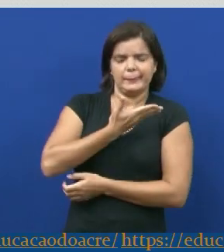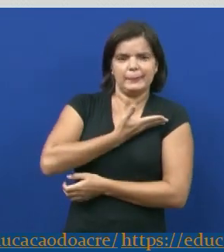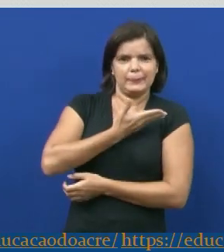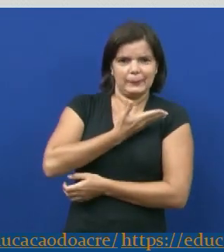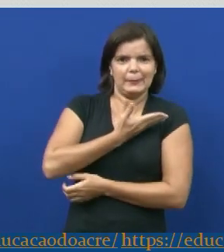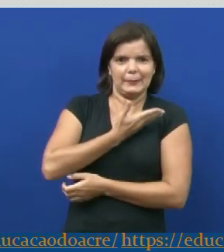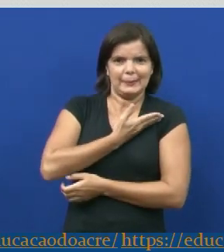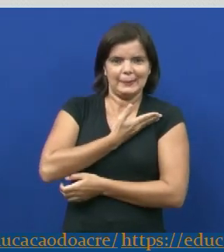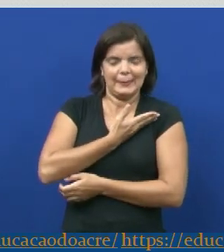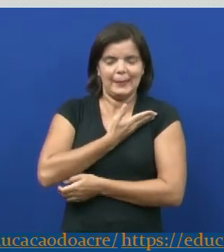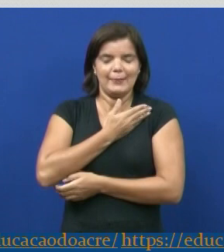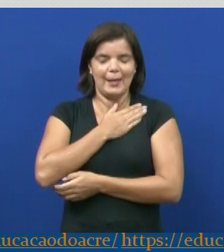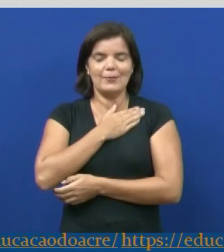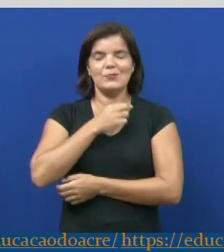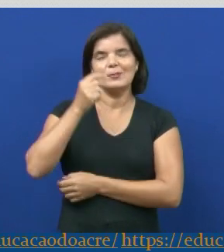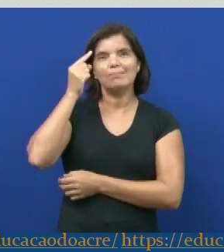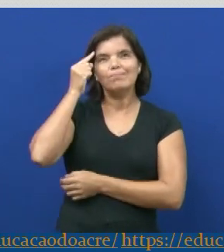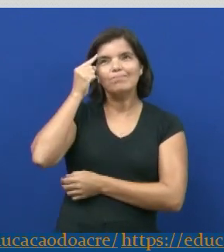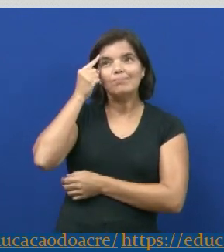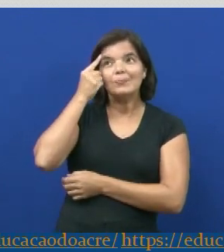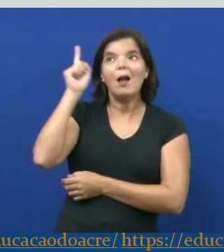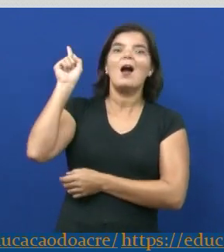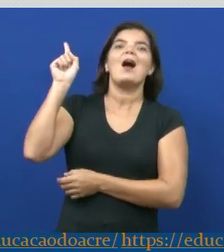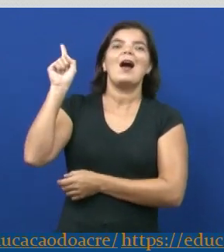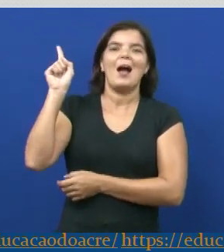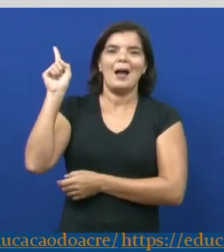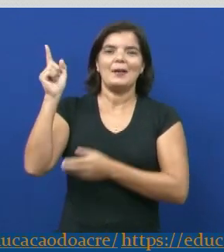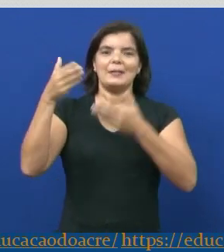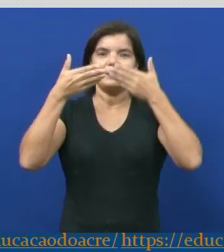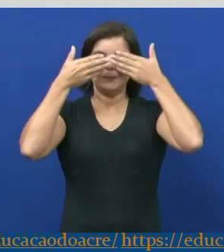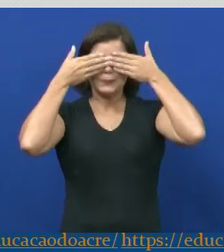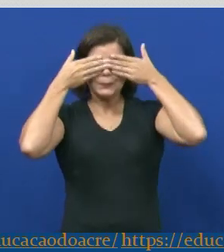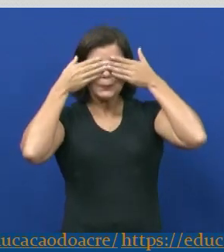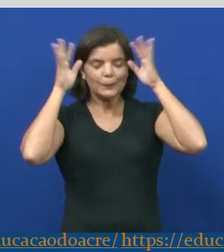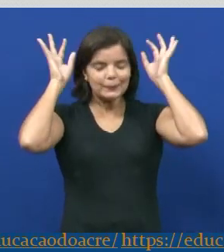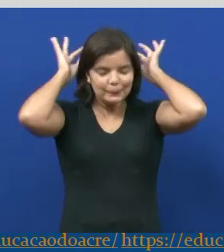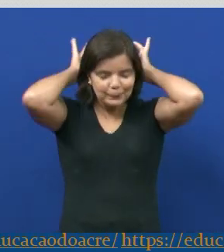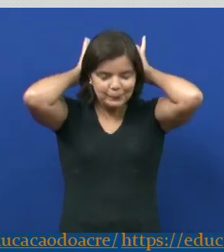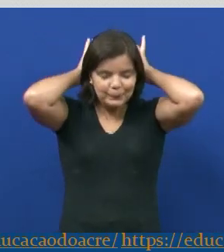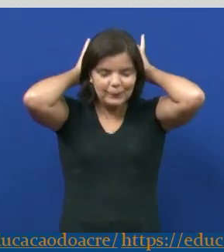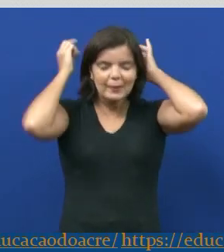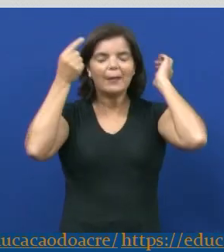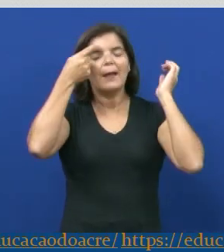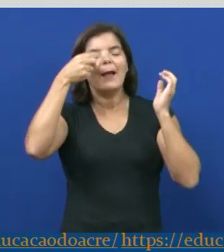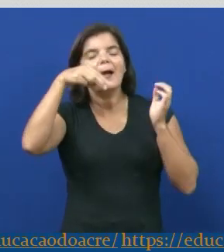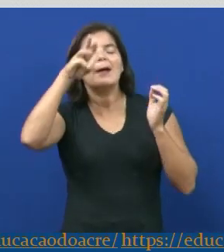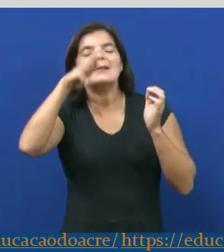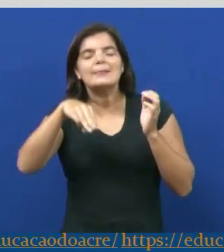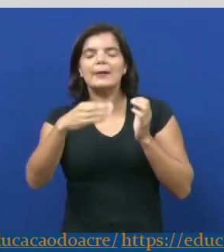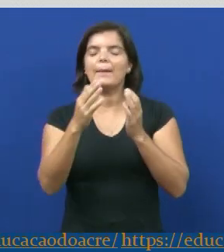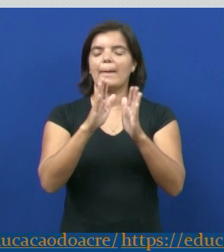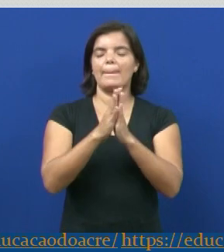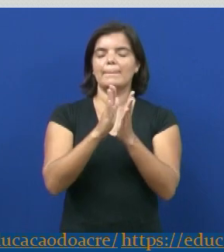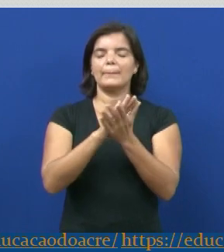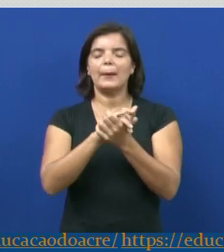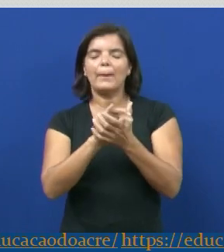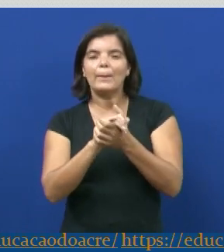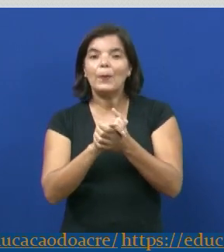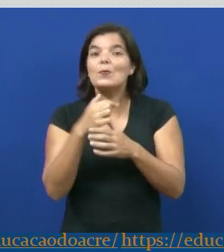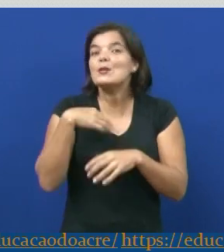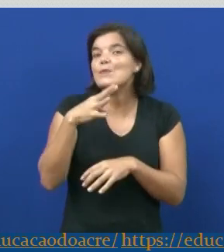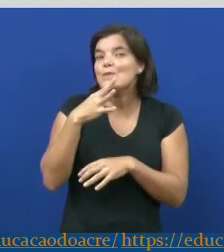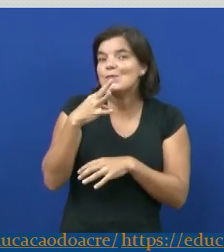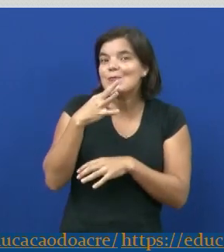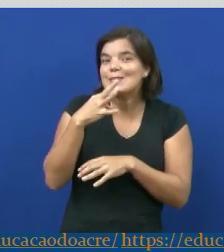de adivinhar, né? Como assim? Olhos vendados e adivinha o que está na sua mão, aquilo que